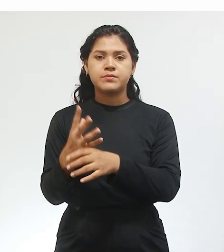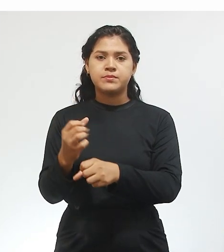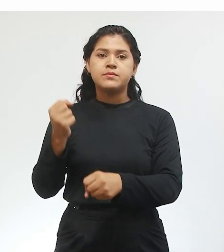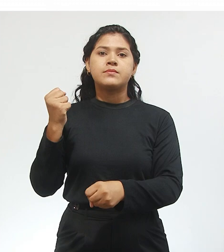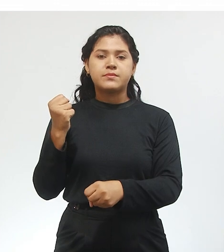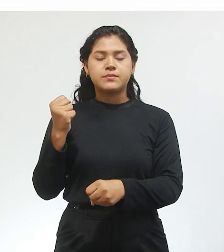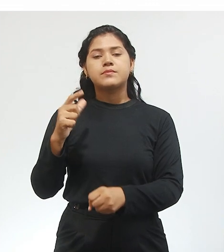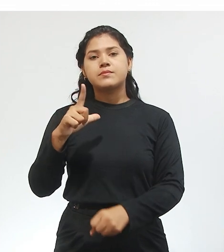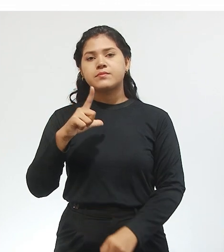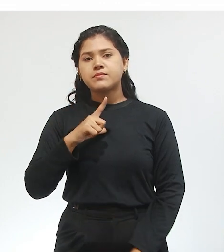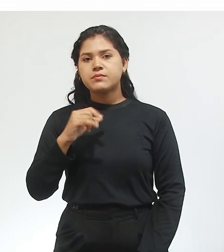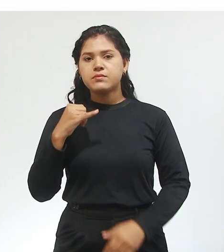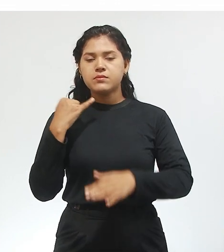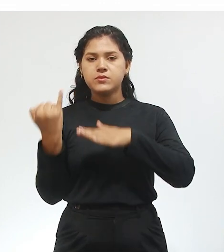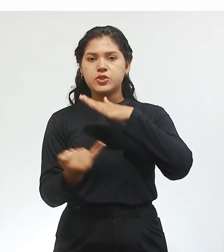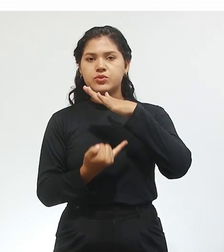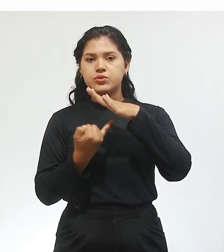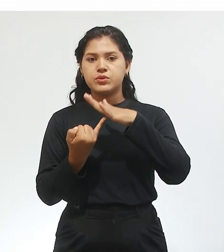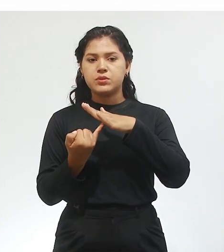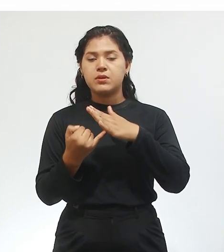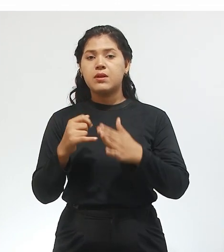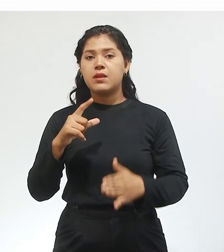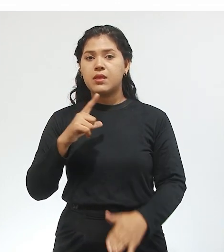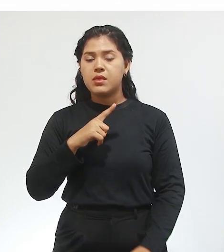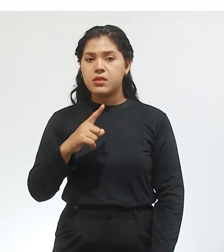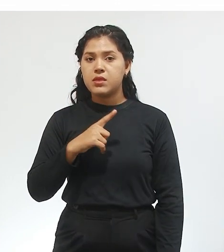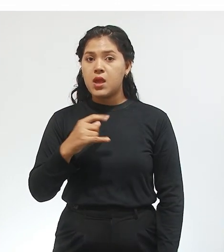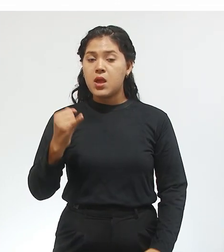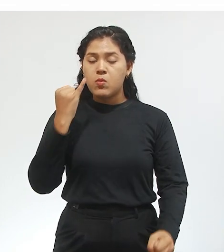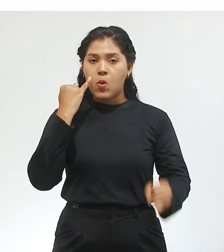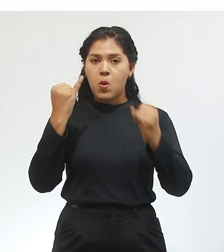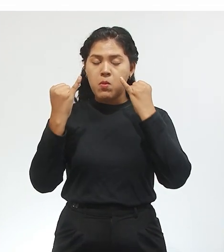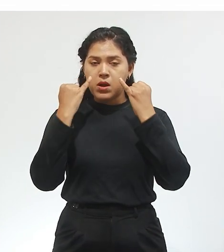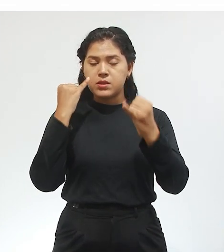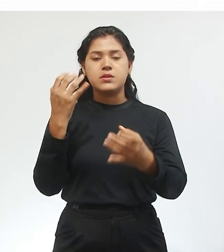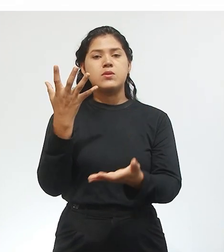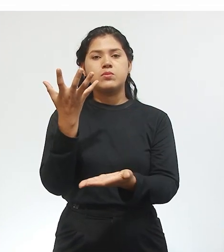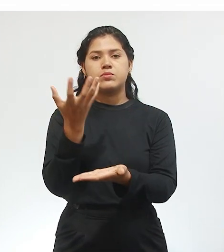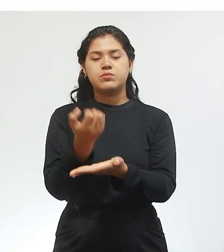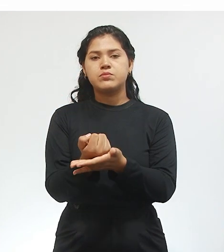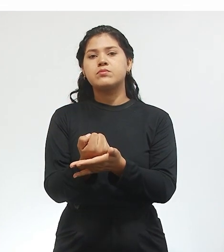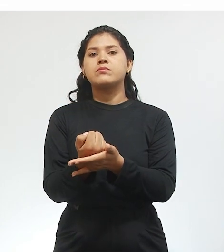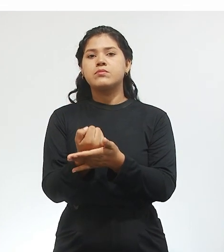ser conhecida como uma entidade que reporta, não esqueça.